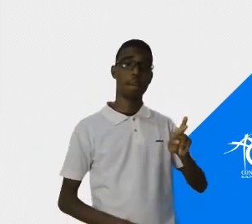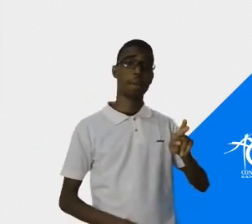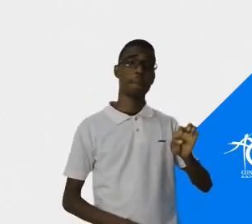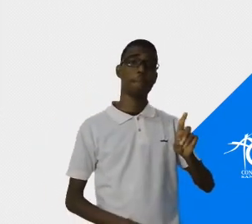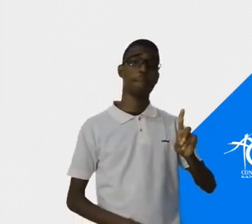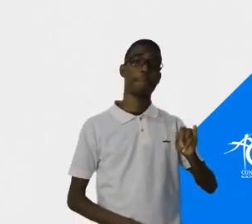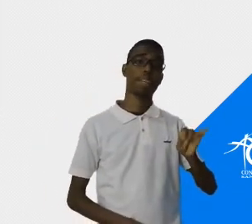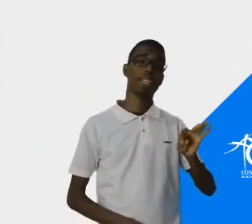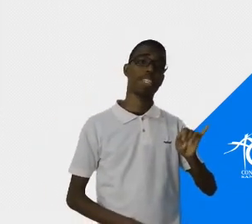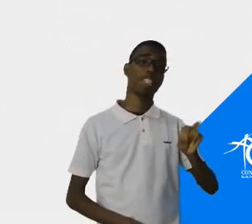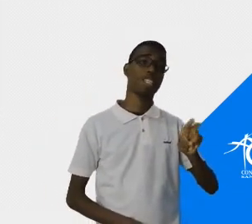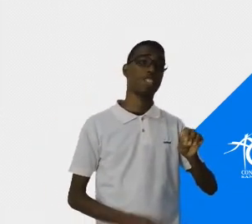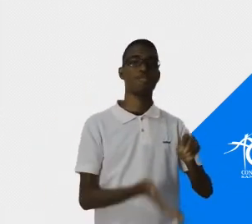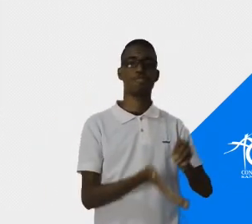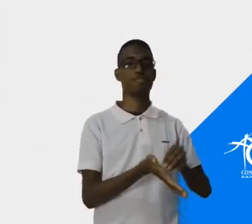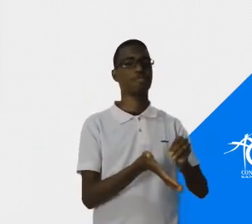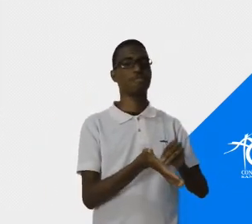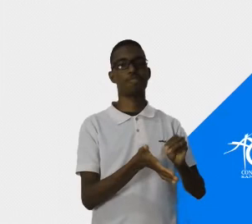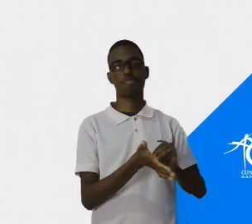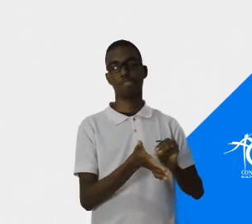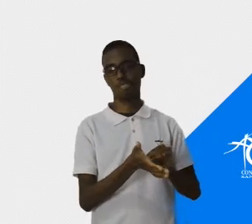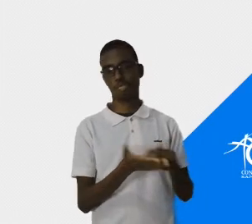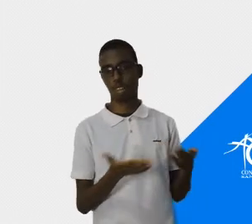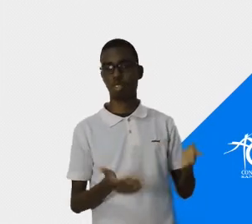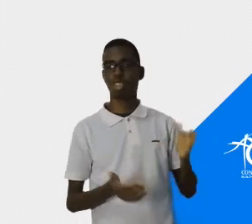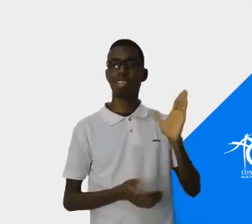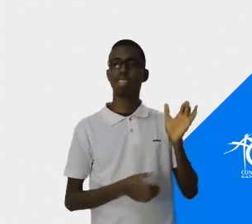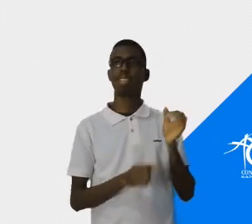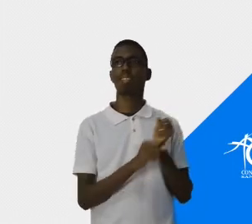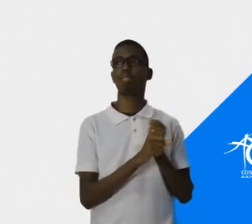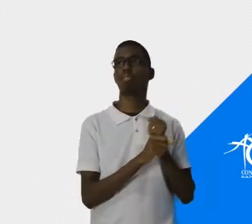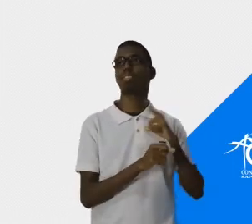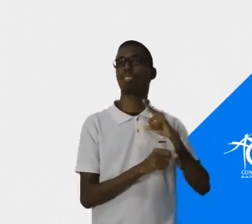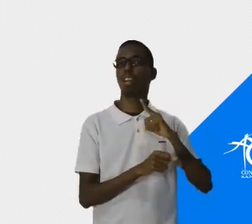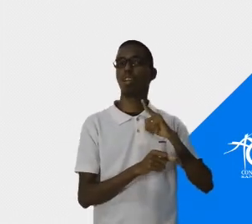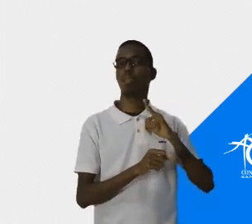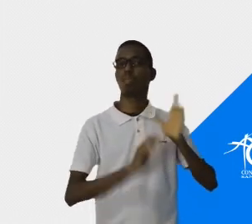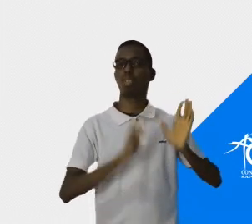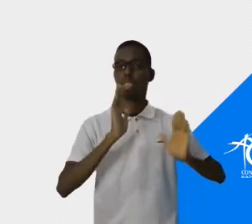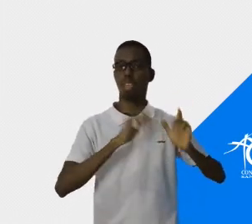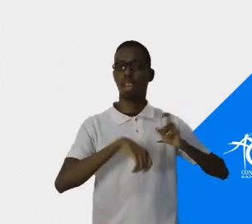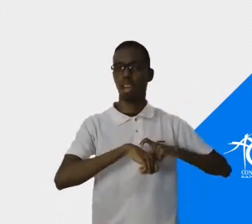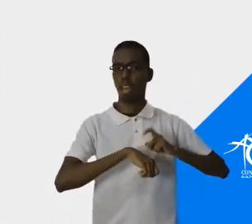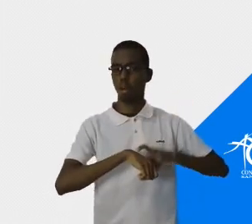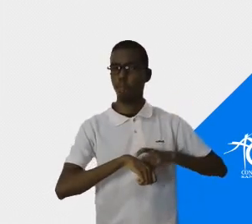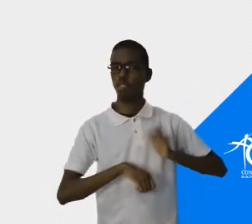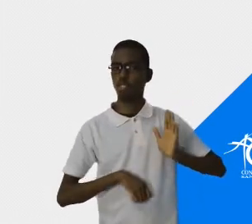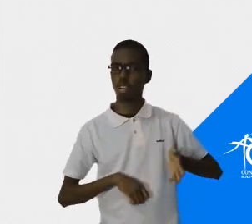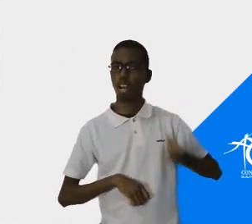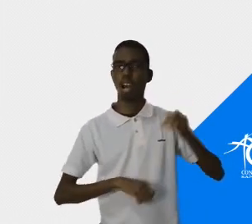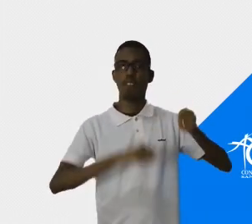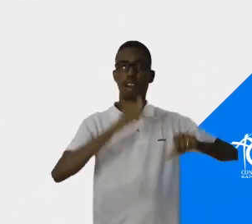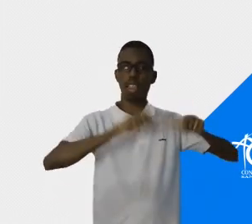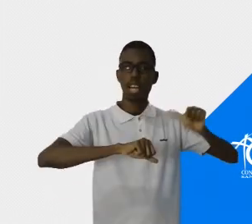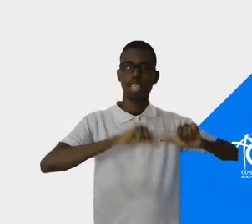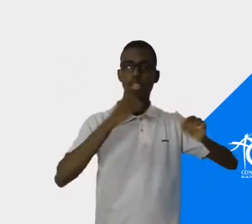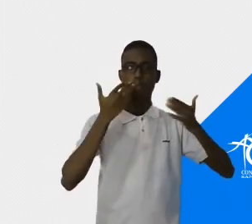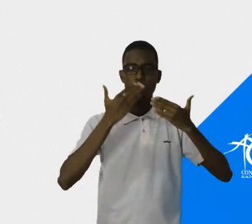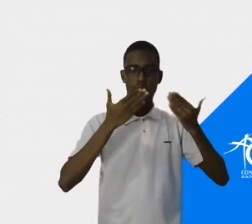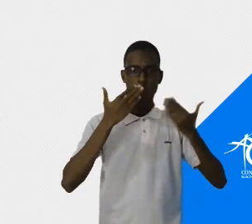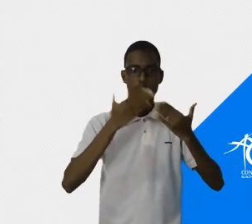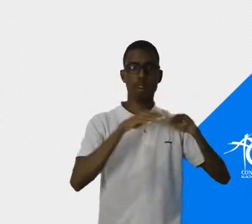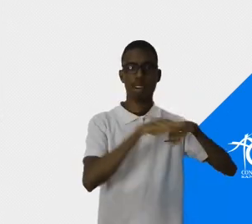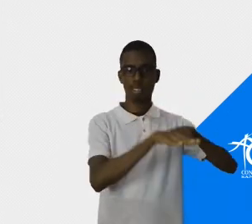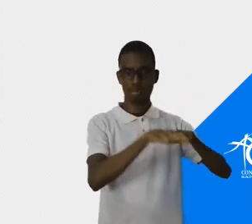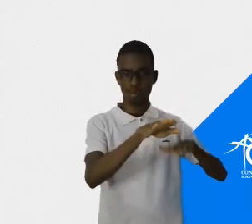dizer, durante muito tempo, e continua assim boa parte do tempo, a avaliação psicológica no transporte, se sentir no campo do